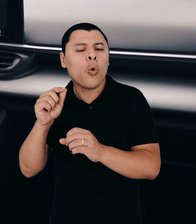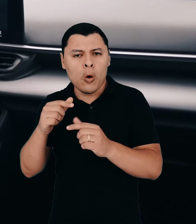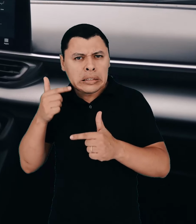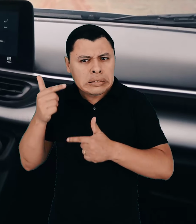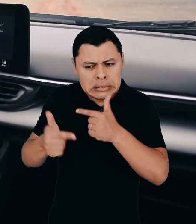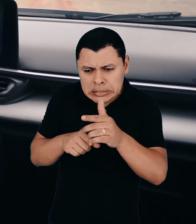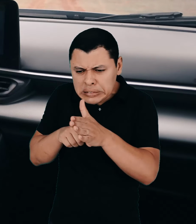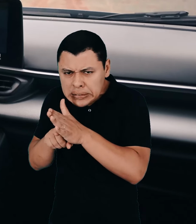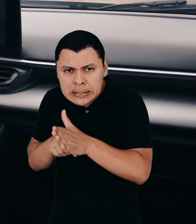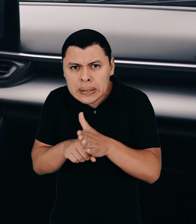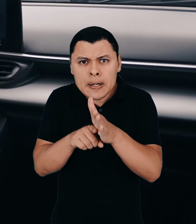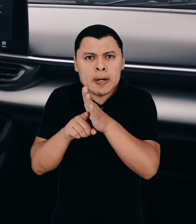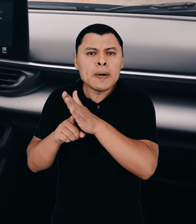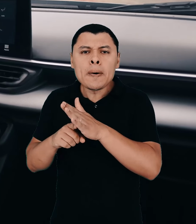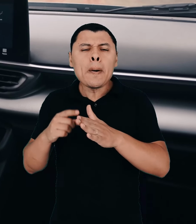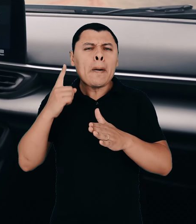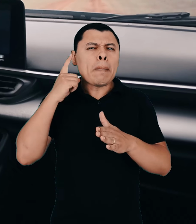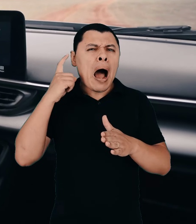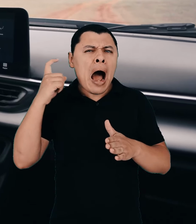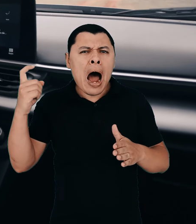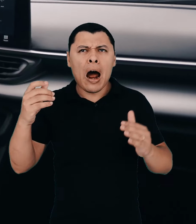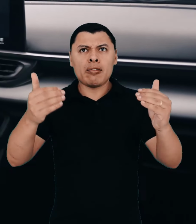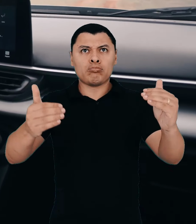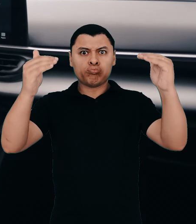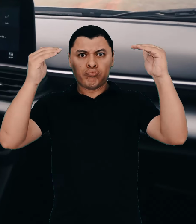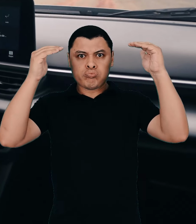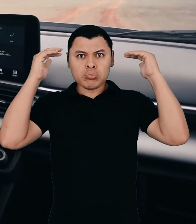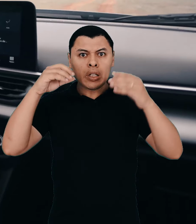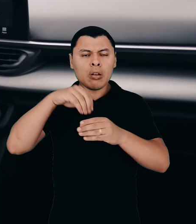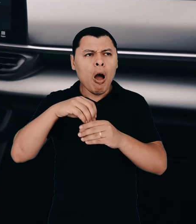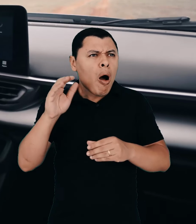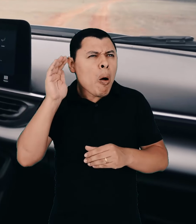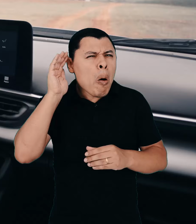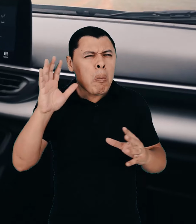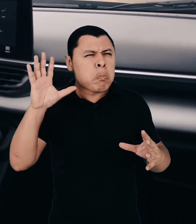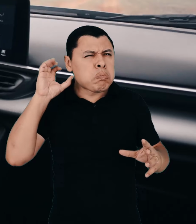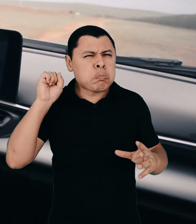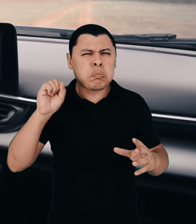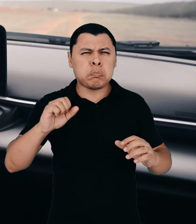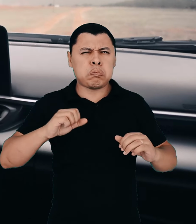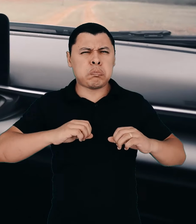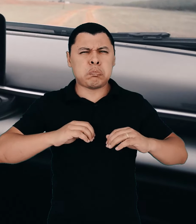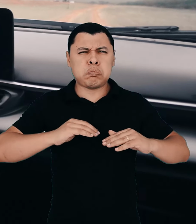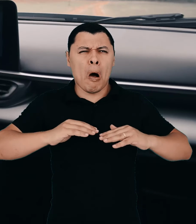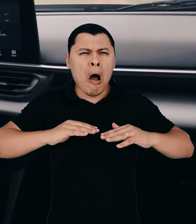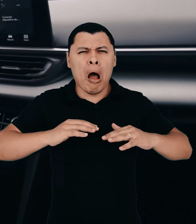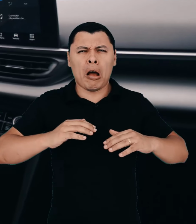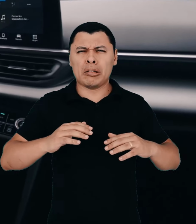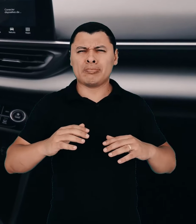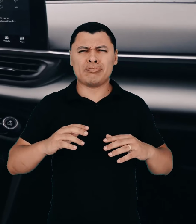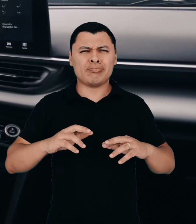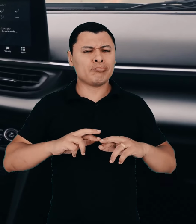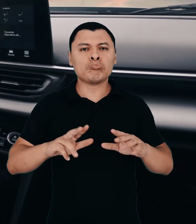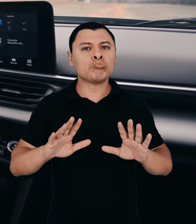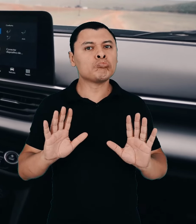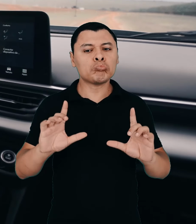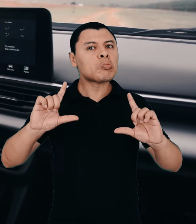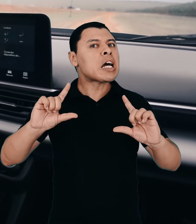de isolamento, o famoso NVH, né, Noise, Vibration, Harshness, né, rigidez, dureza, né, vibração e